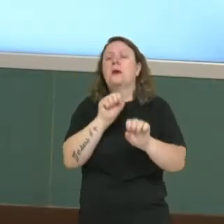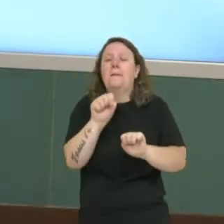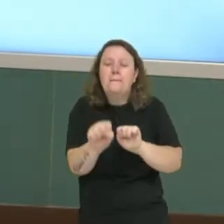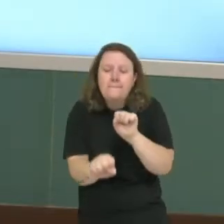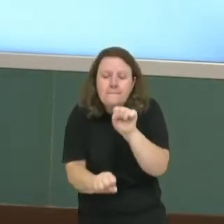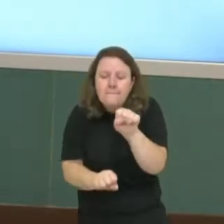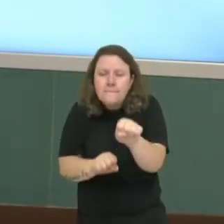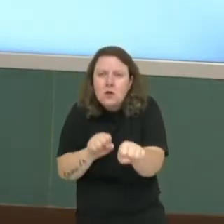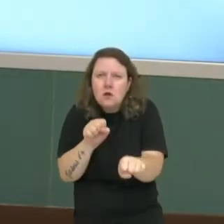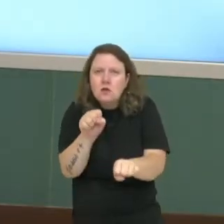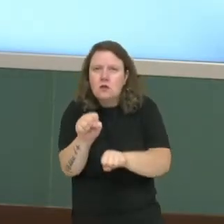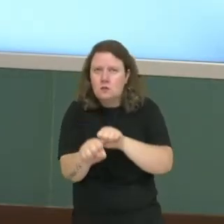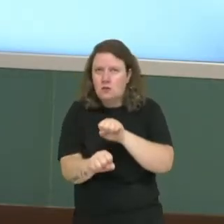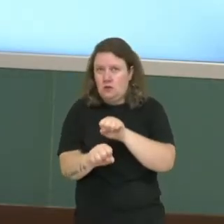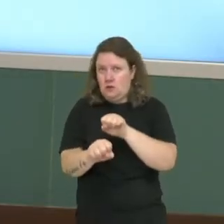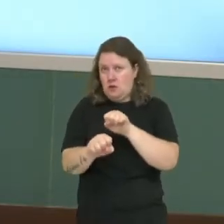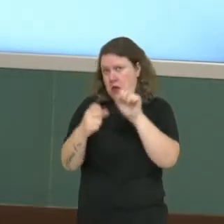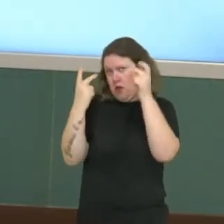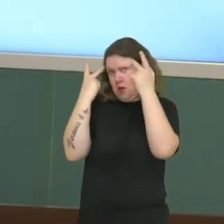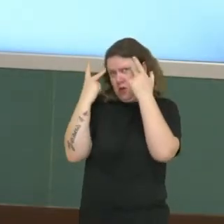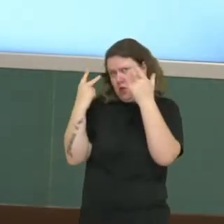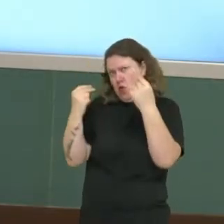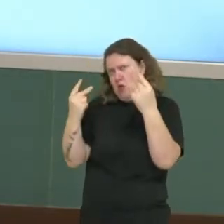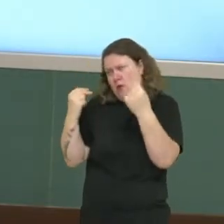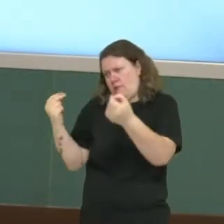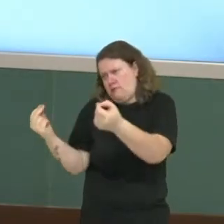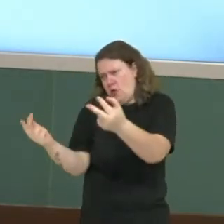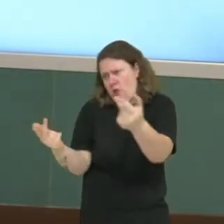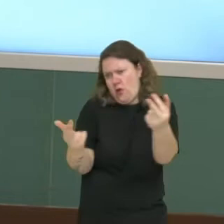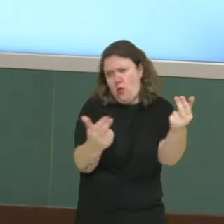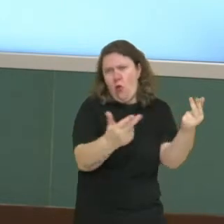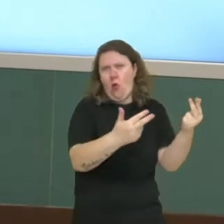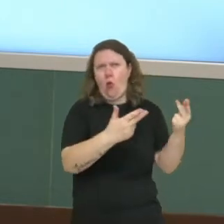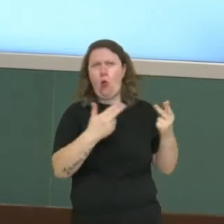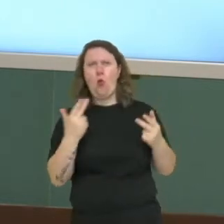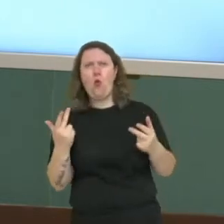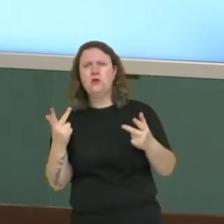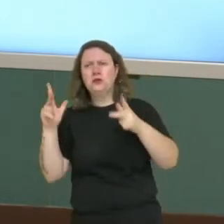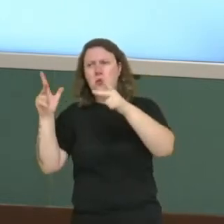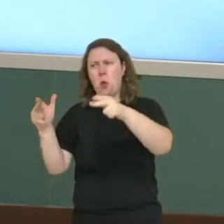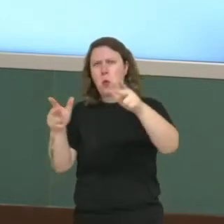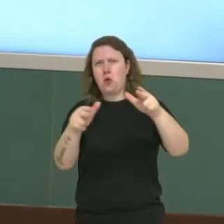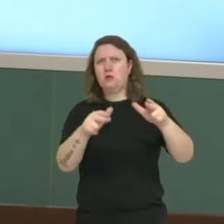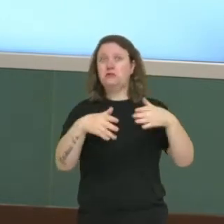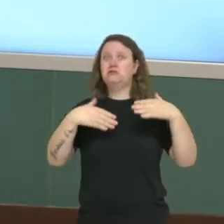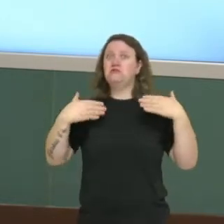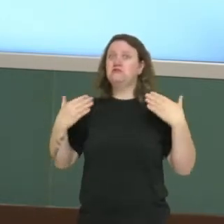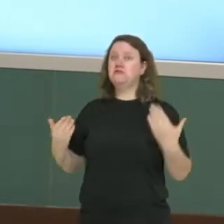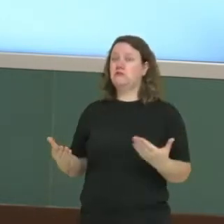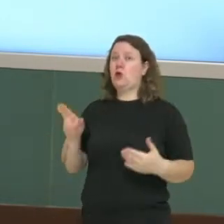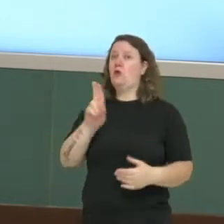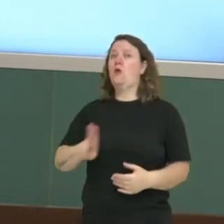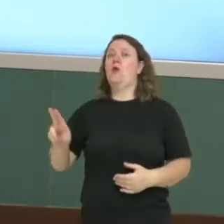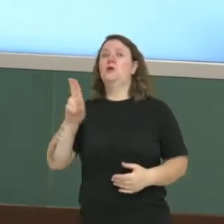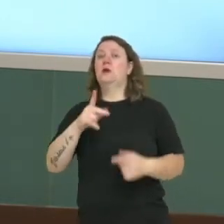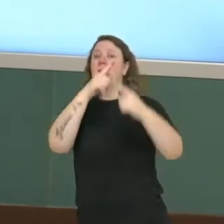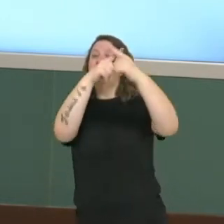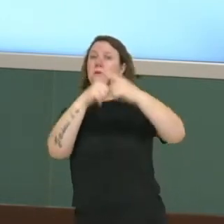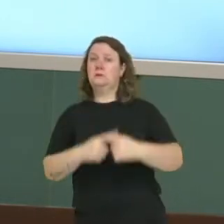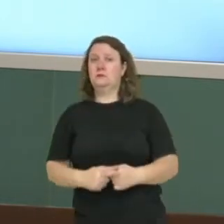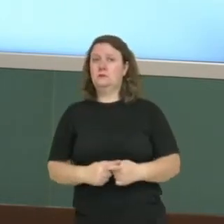nessa prática? Será que a bicicleta é igual para todas as provas? É a mesma bicicleta que eu vou utilizar para